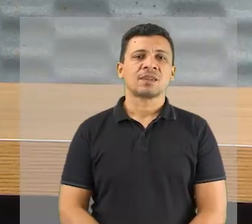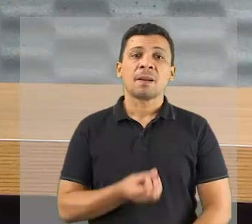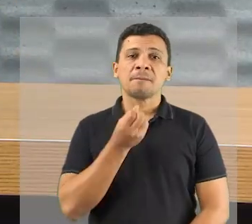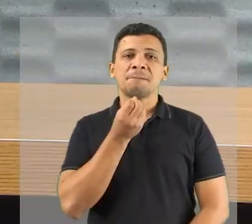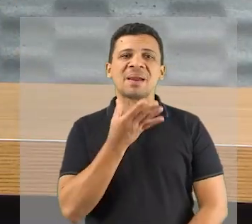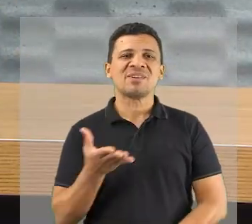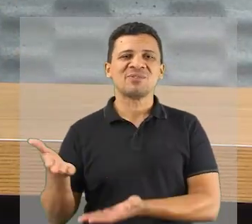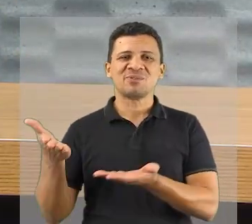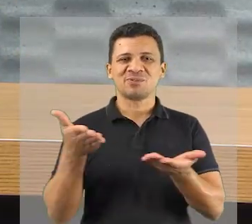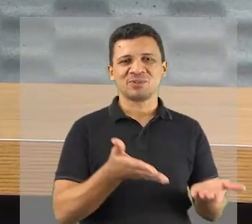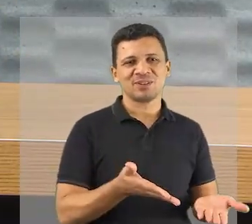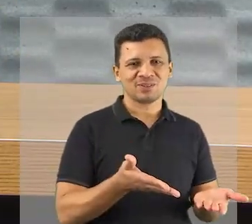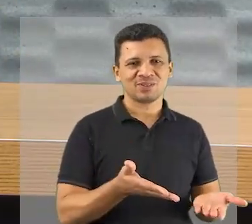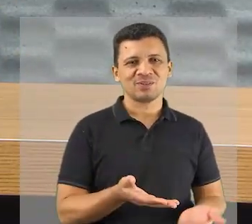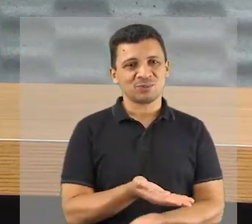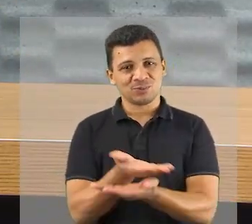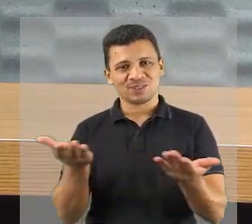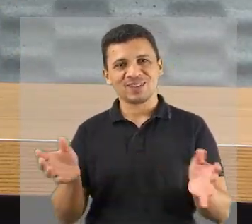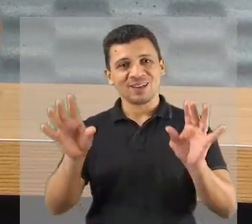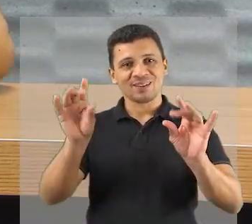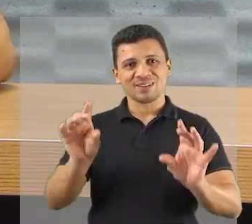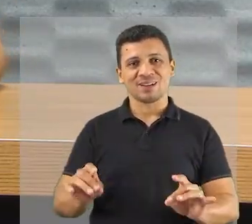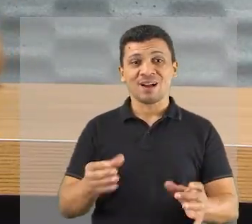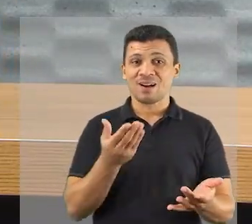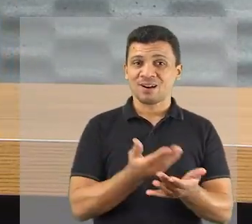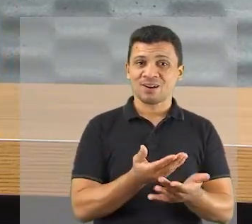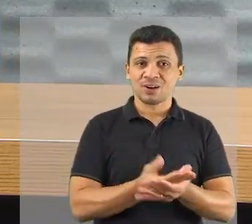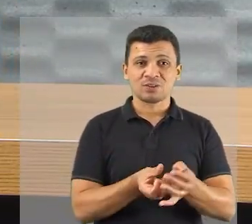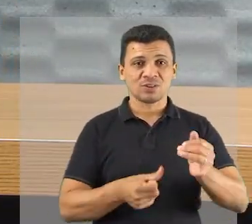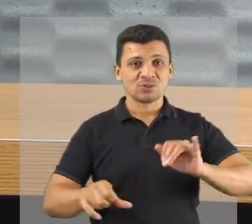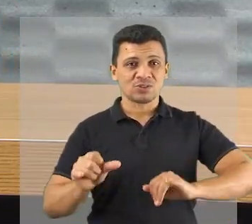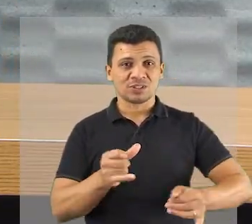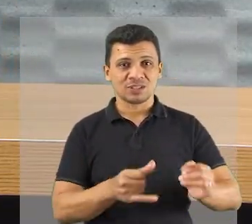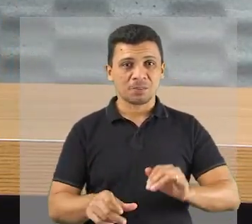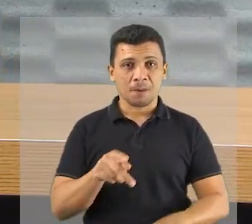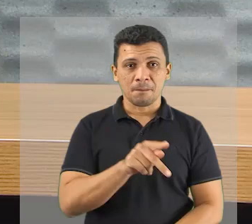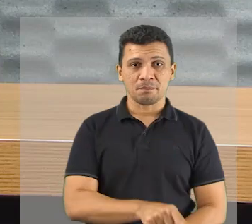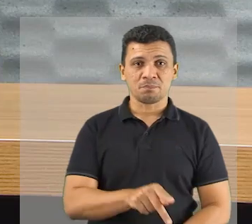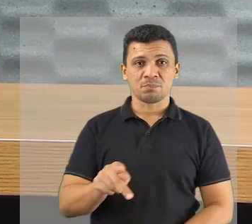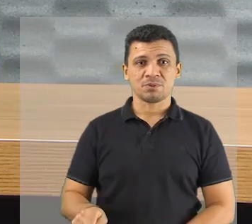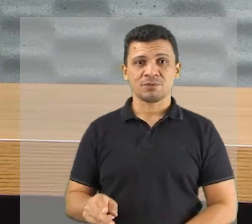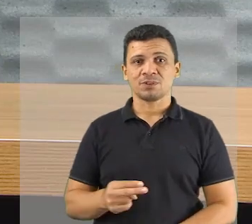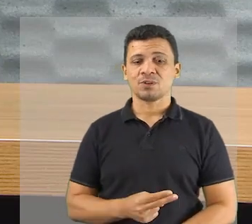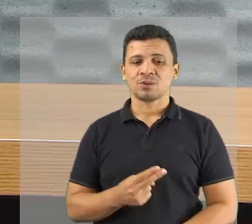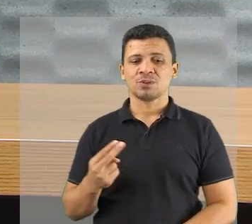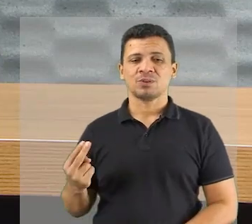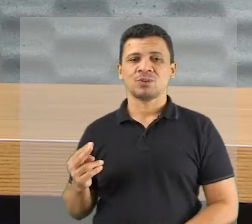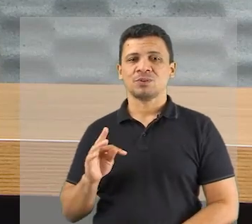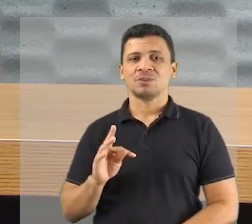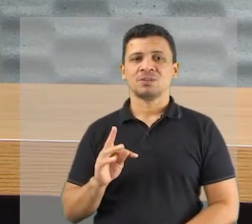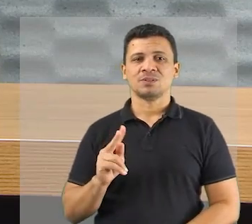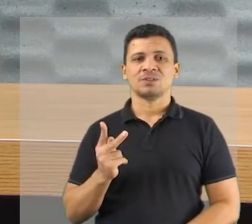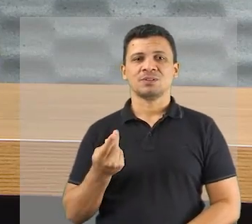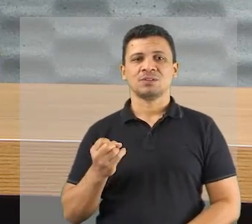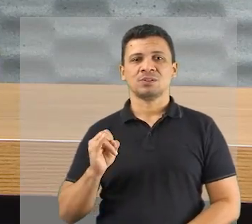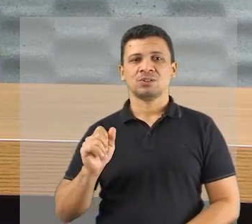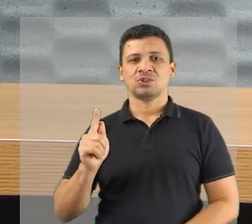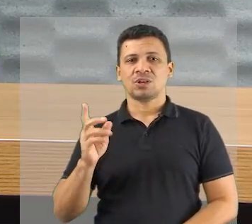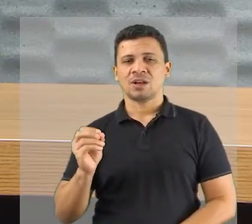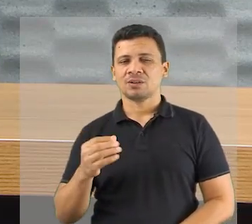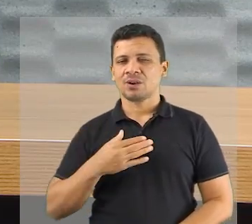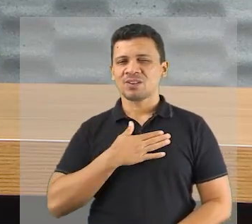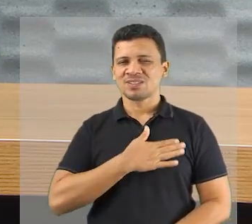Sejam bem-vindos, meus queridos, a mais uma aula de Química. Professor Thiago Penha aqui, tá? Sempre um prazer recebê-los, né?